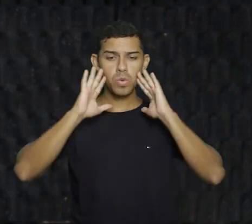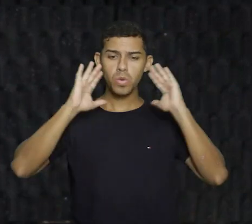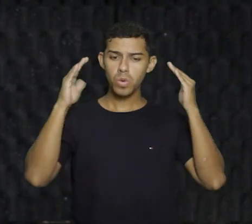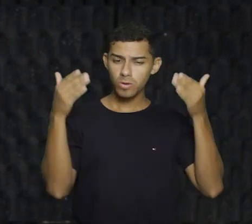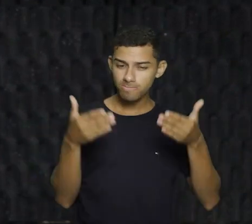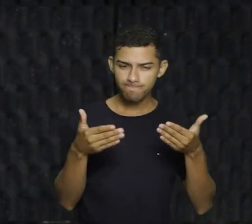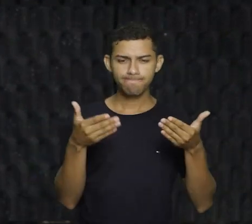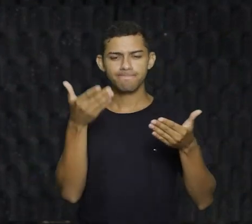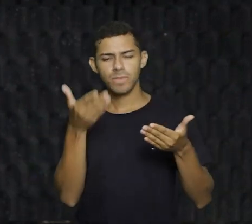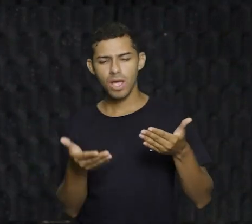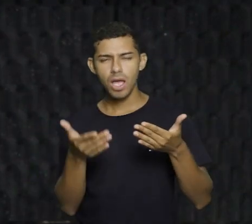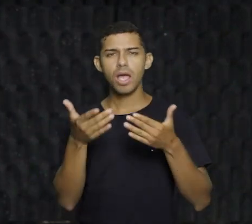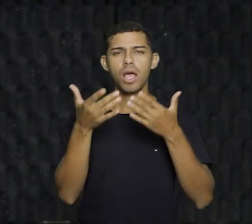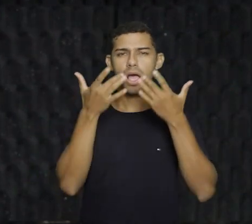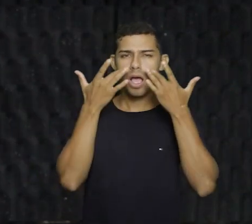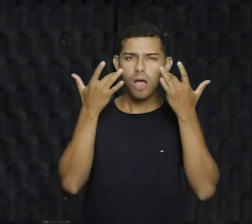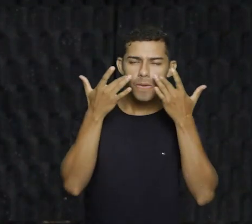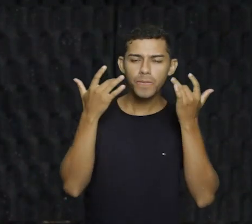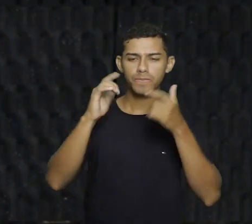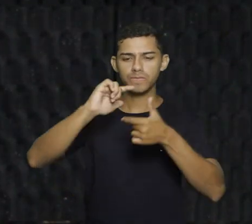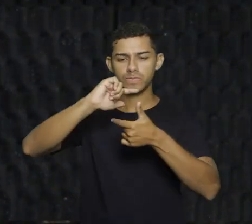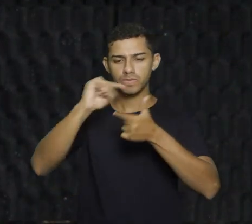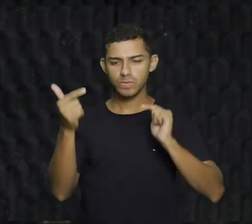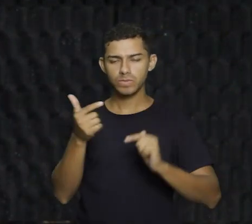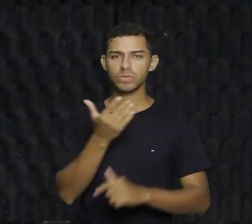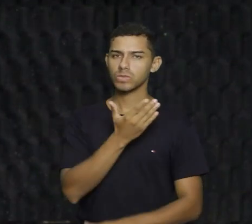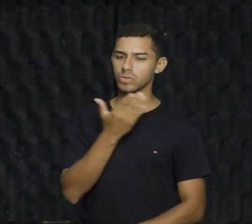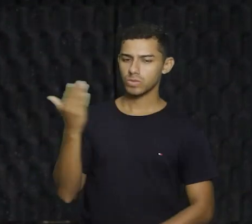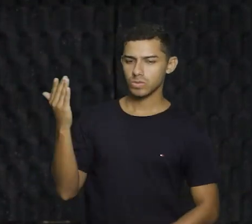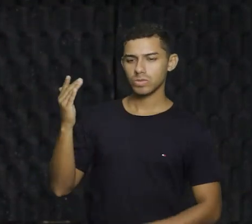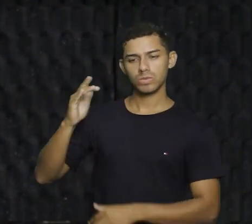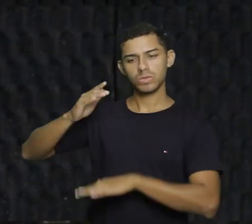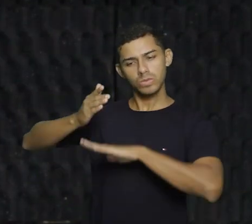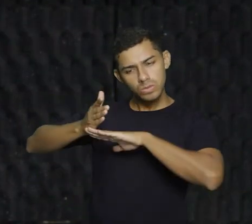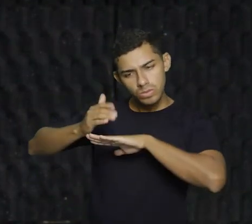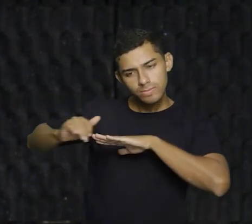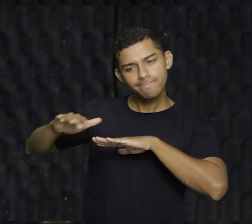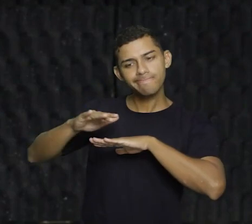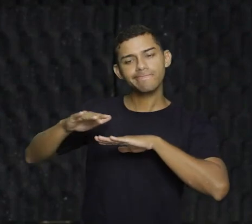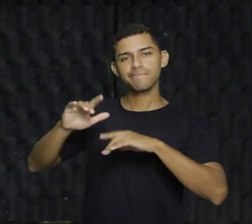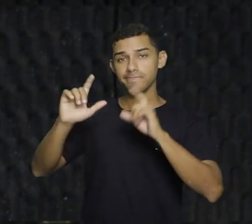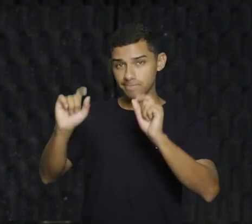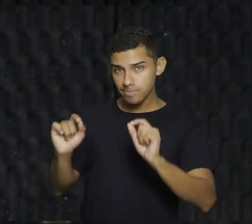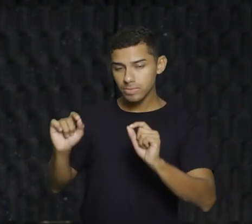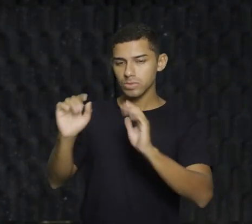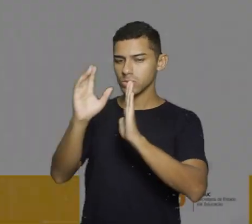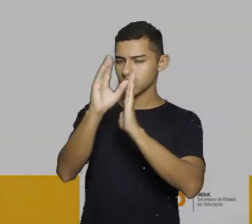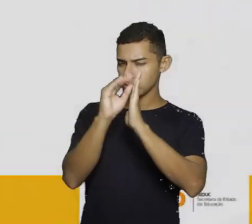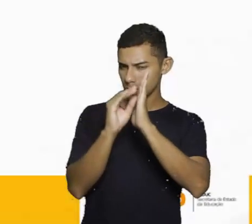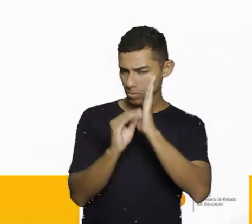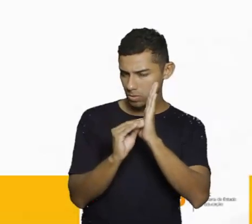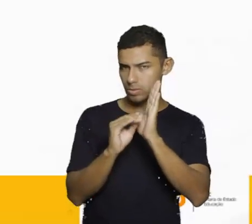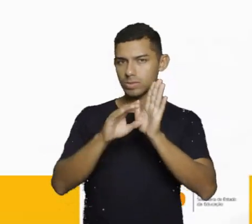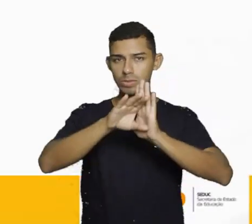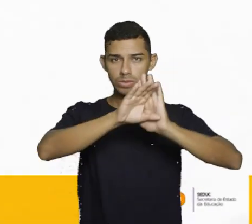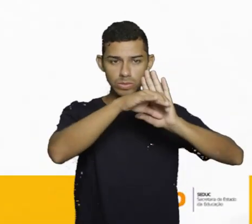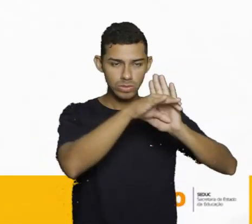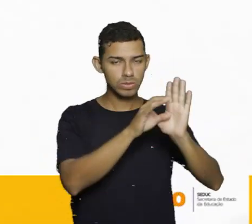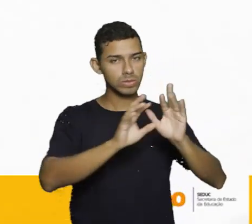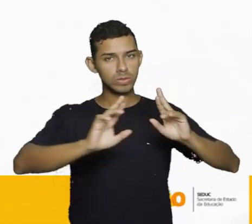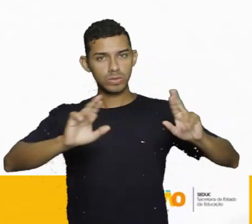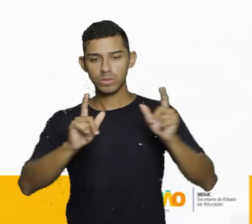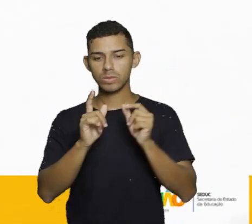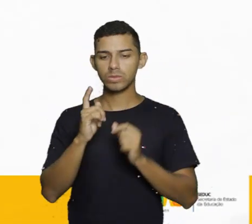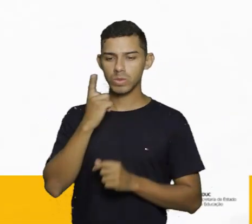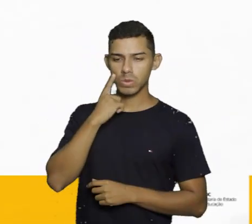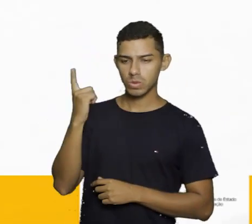chamada de arte moderna. A arte moderna e modernismo, nesse caso de conceito, são duas coisas diferentes. A arte moderna